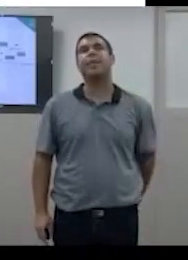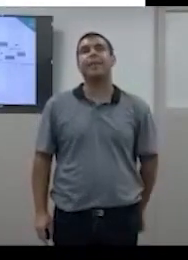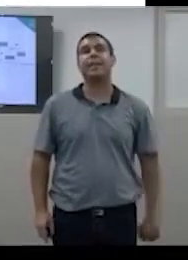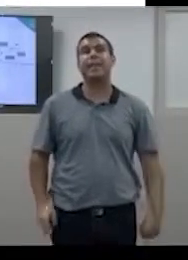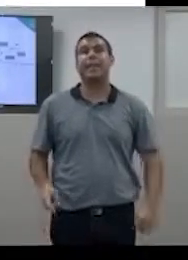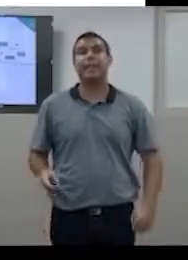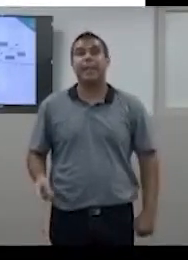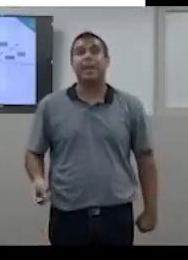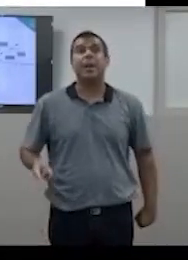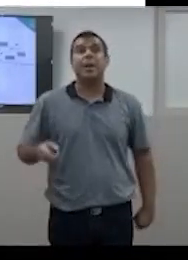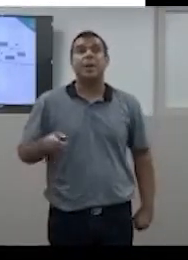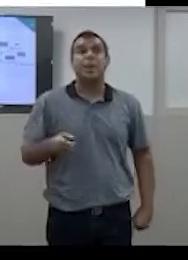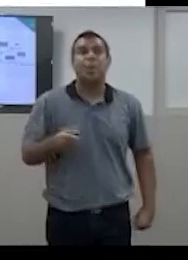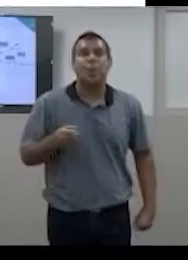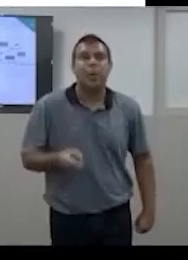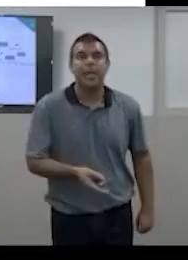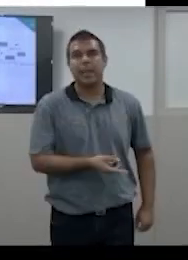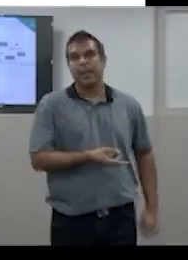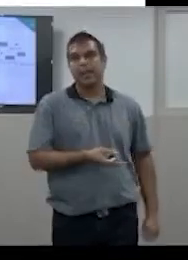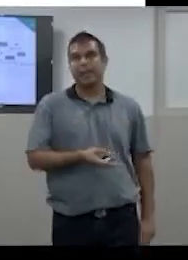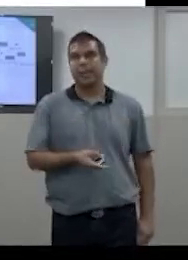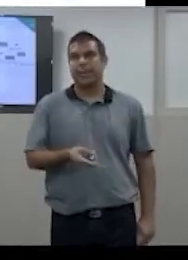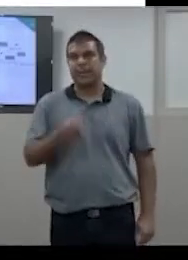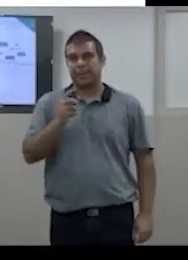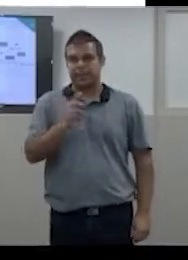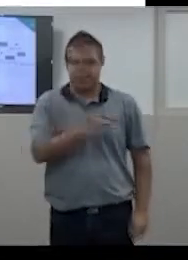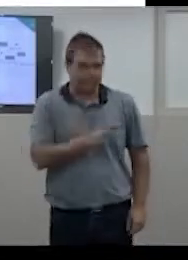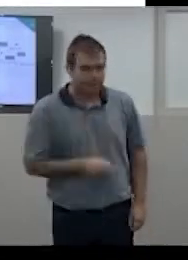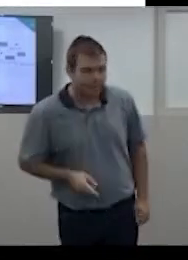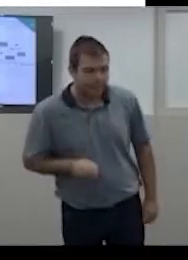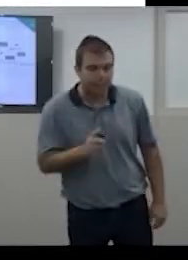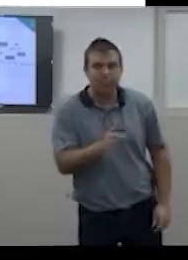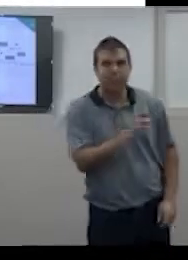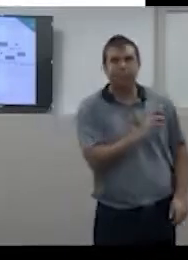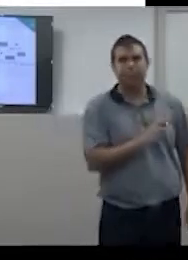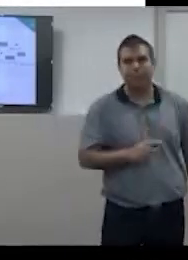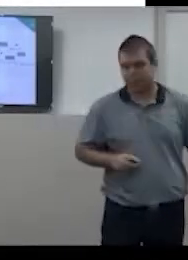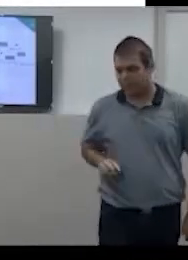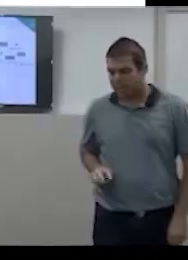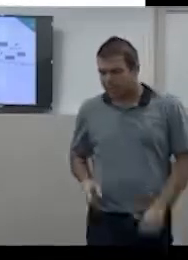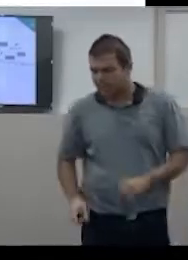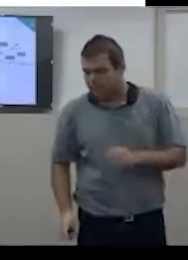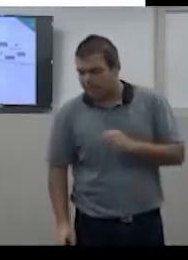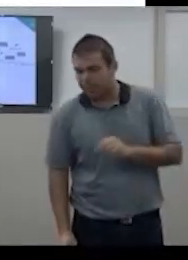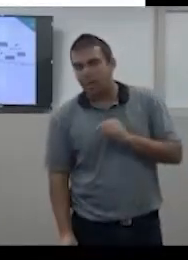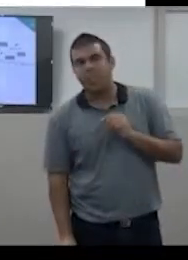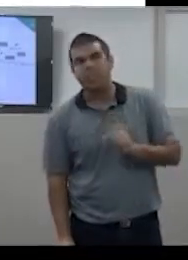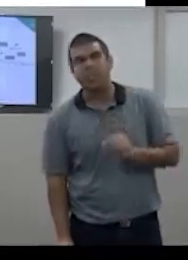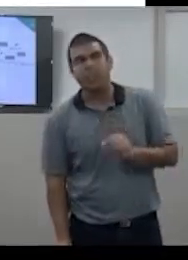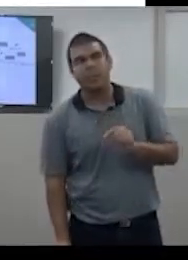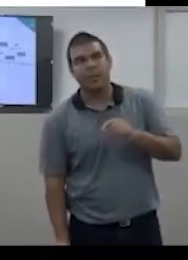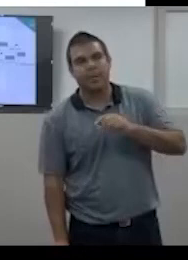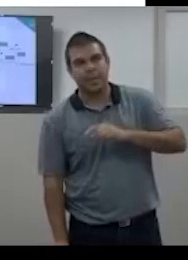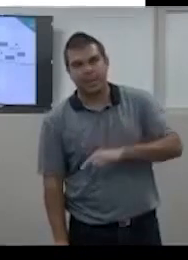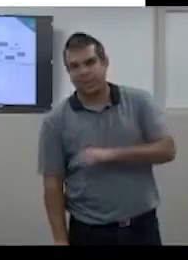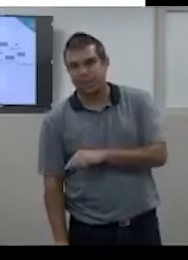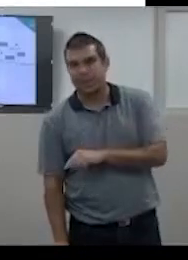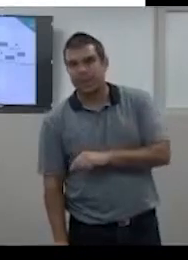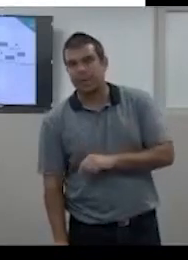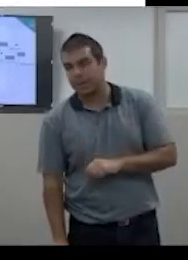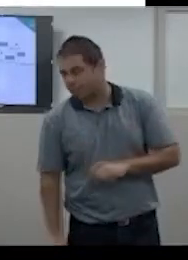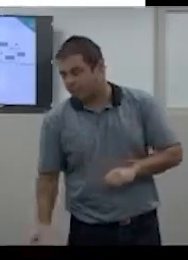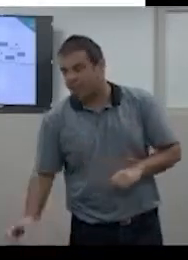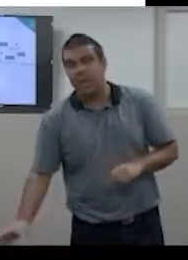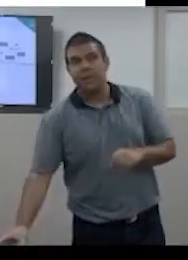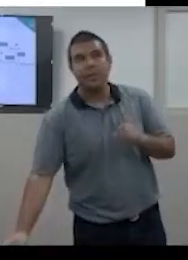lado temos a letra T. O que ela representa? Então vou dar um tempinho de 1 minuto para vocês darem uma olhada ali. Pessoal, mais uma vez, isso aí vai estar